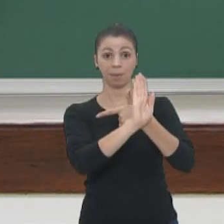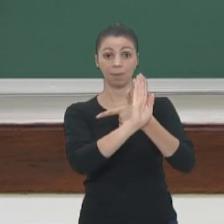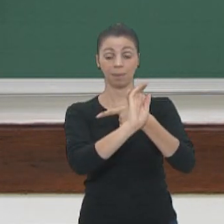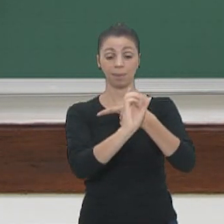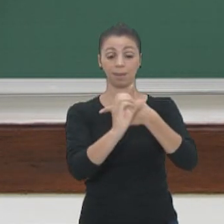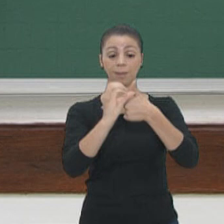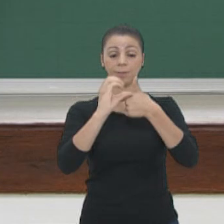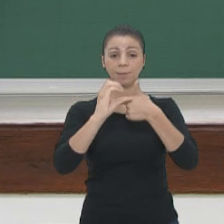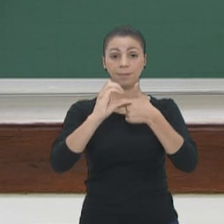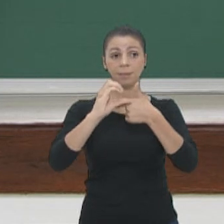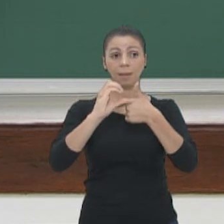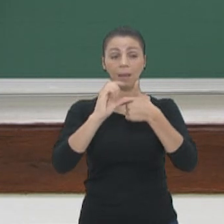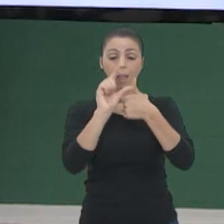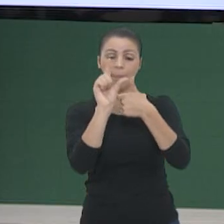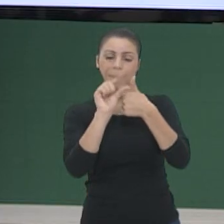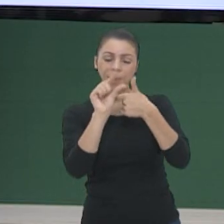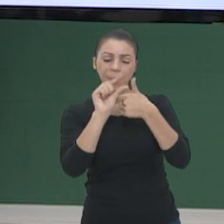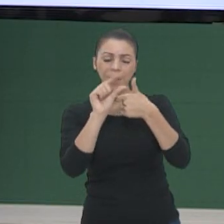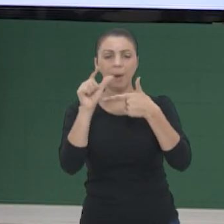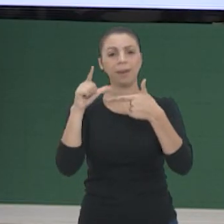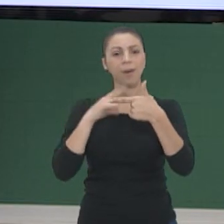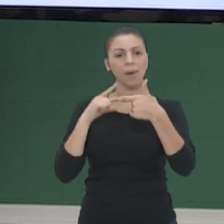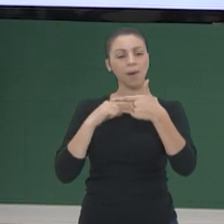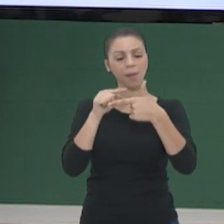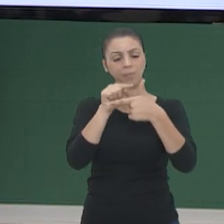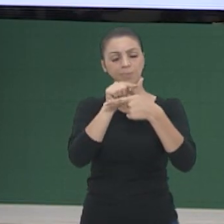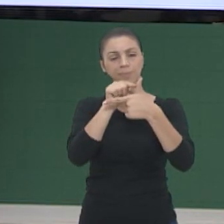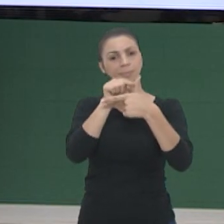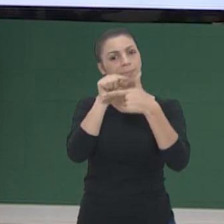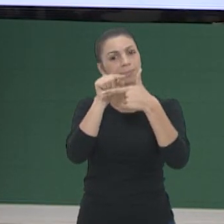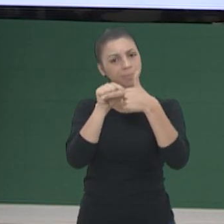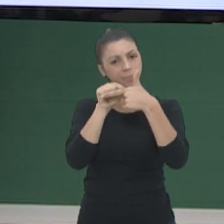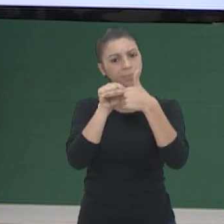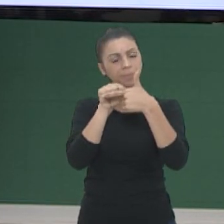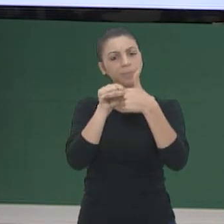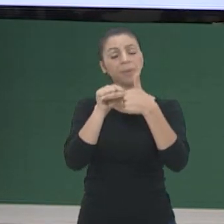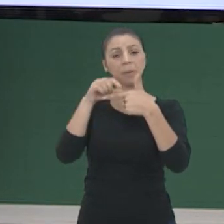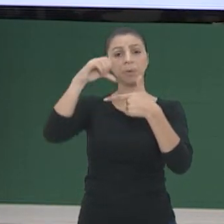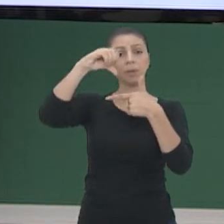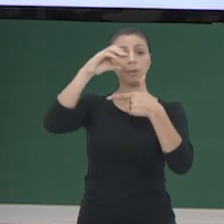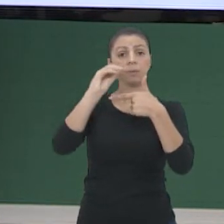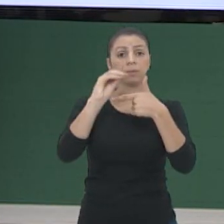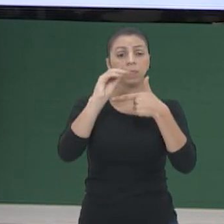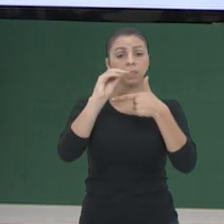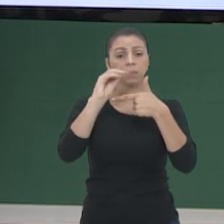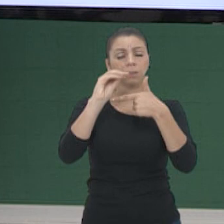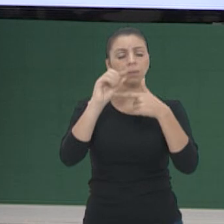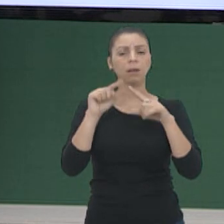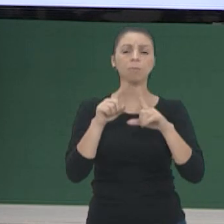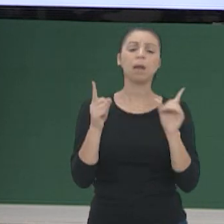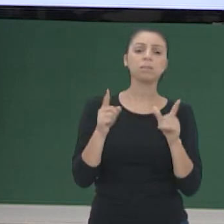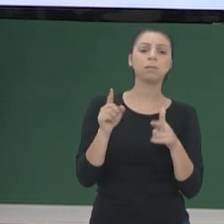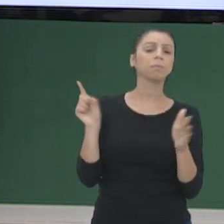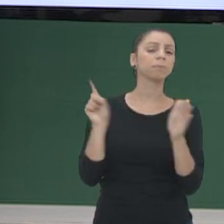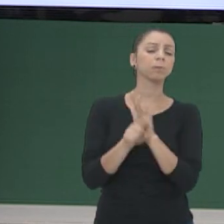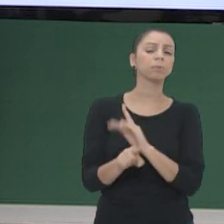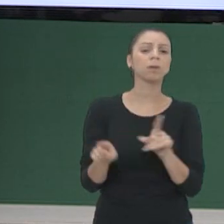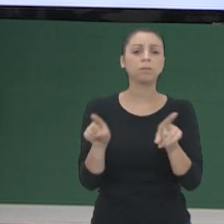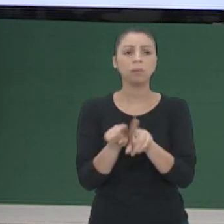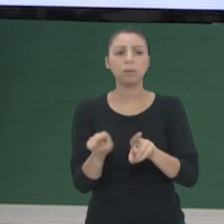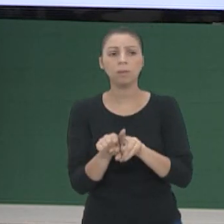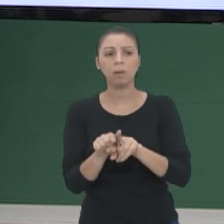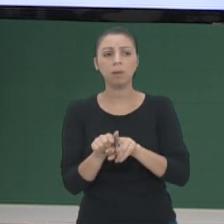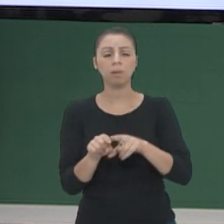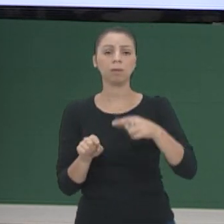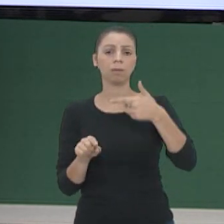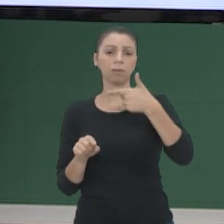esse triângulo menor, ele tem um ângulo de 90 graus? Ele tem um ângulo de 90 graus. Mas se eu perguntasse também, e o